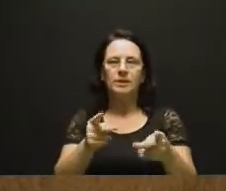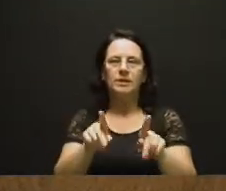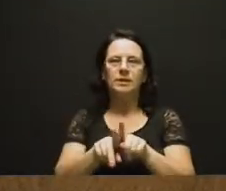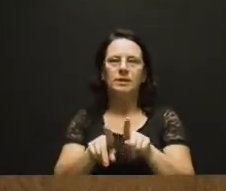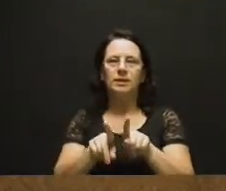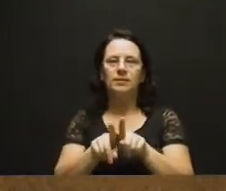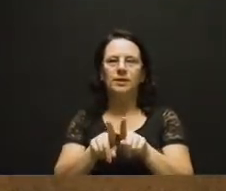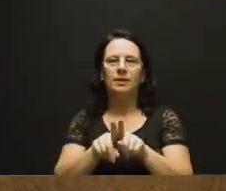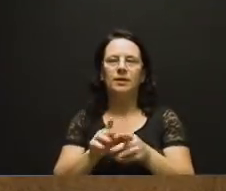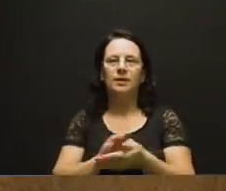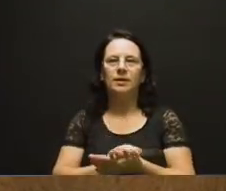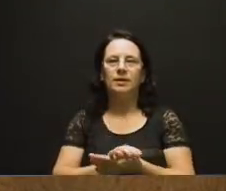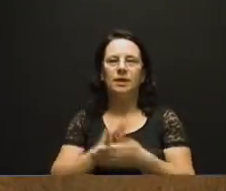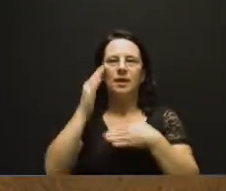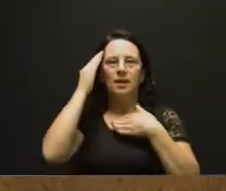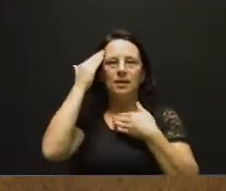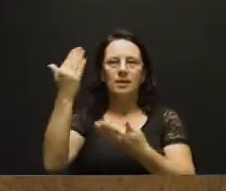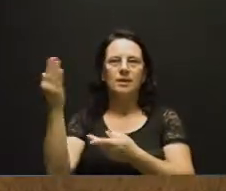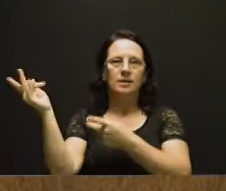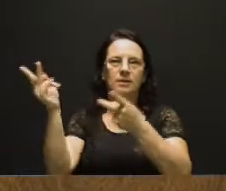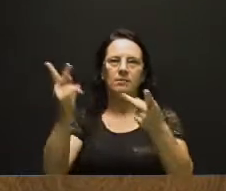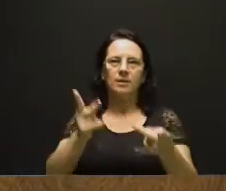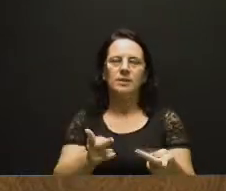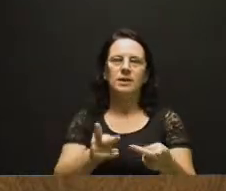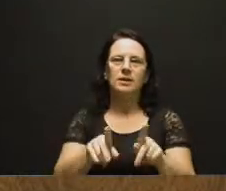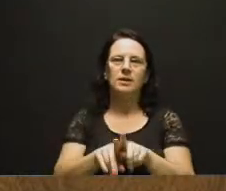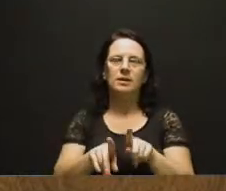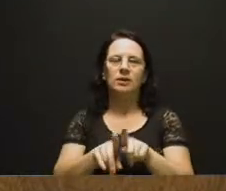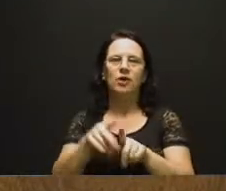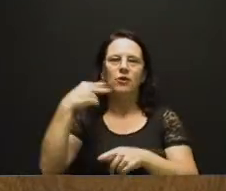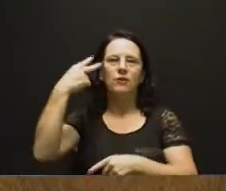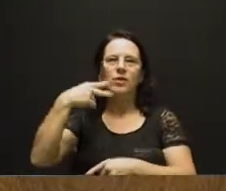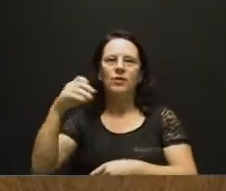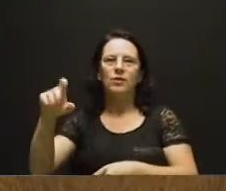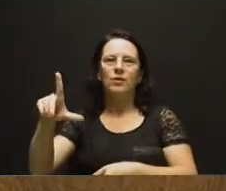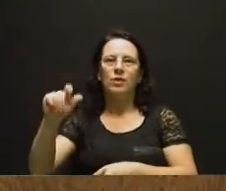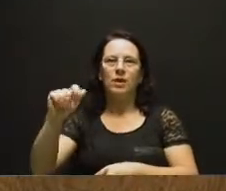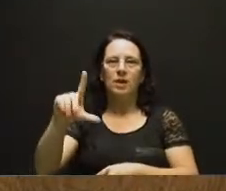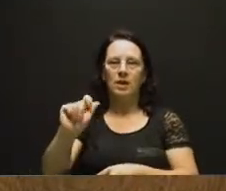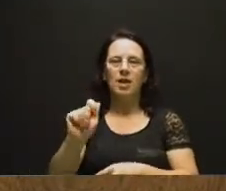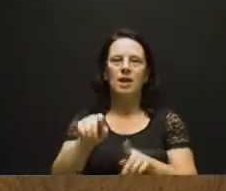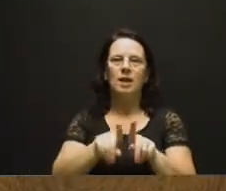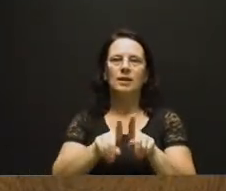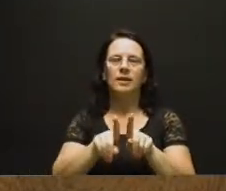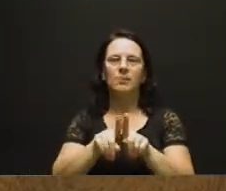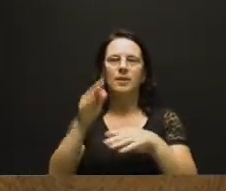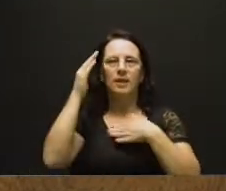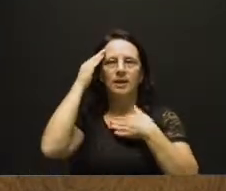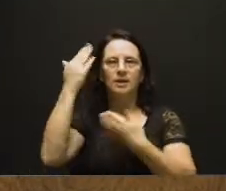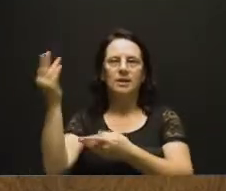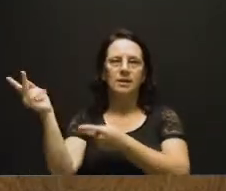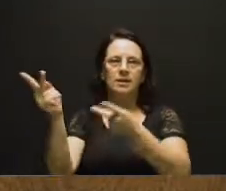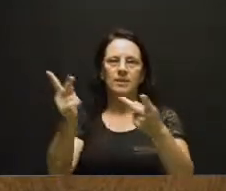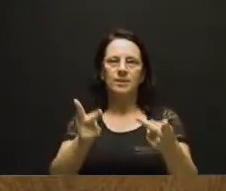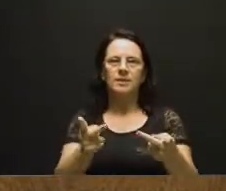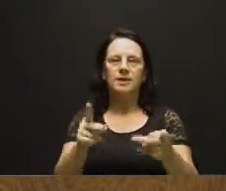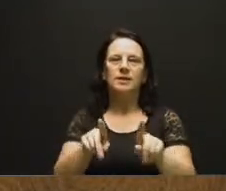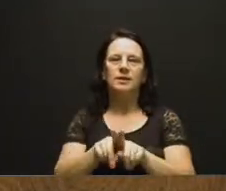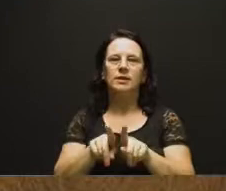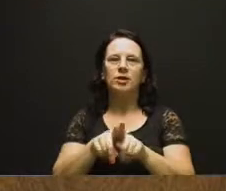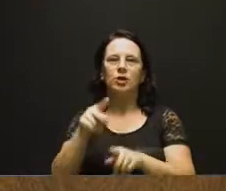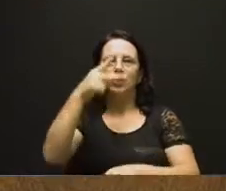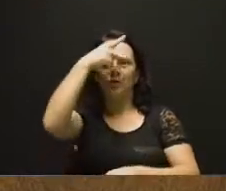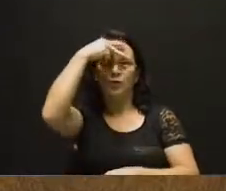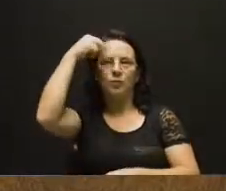registrar também agradecer a presença do vereador lá também registrar e agradecer a presença do